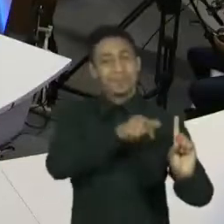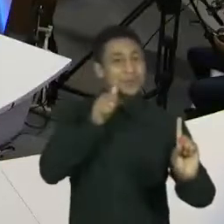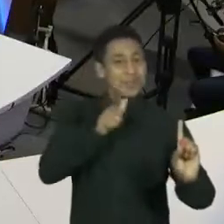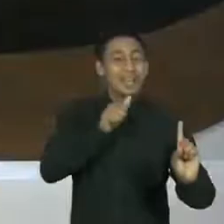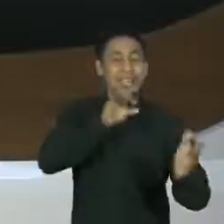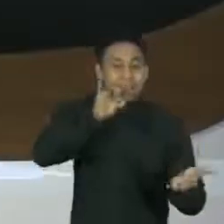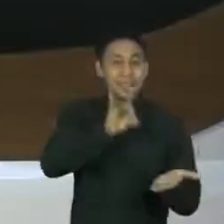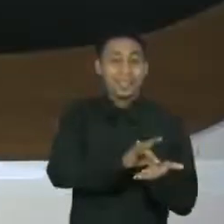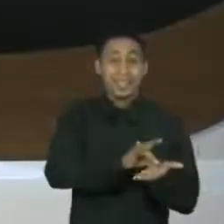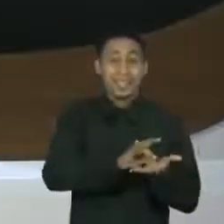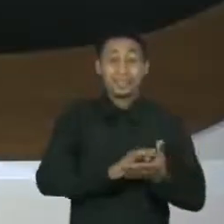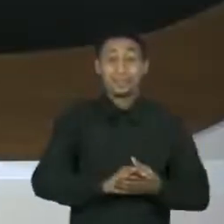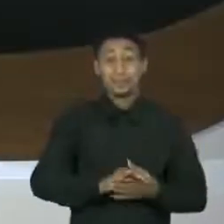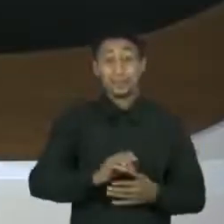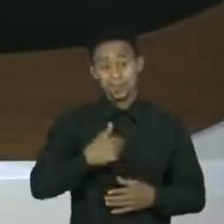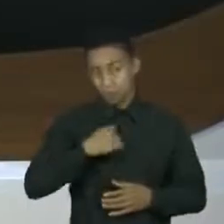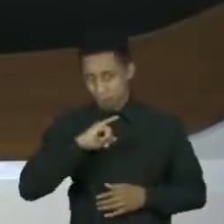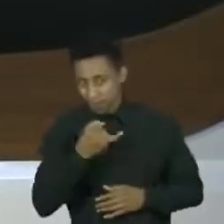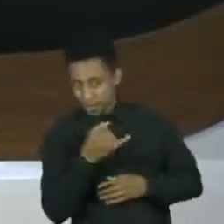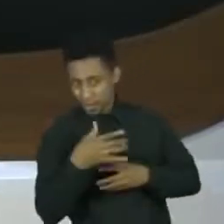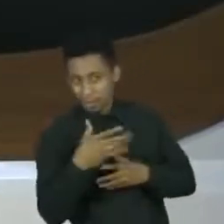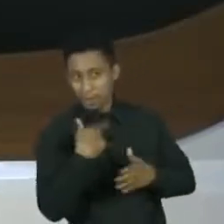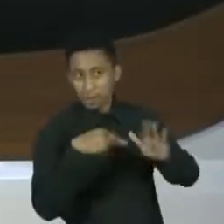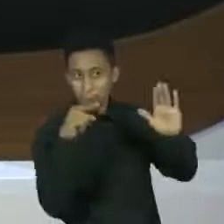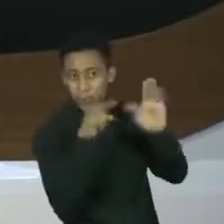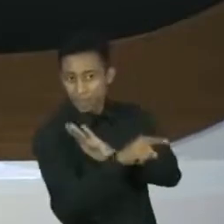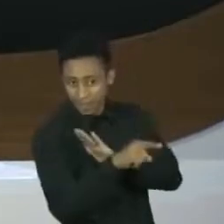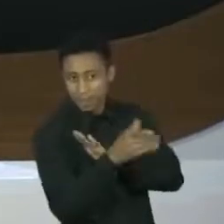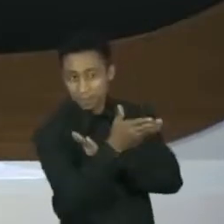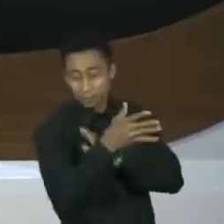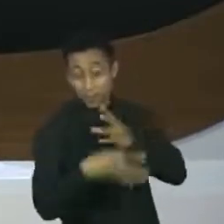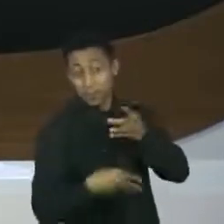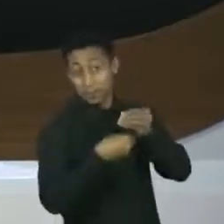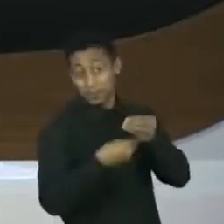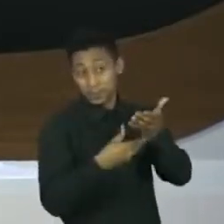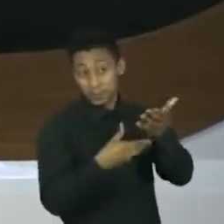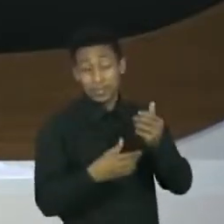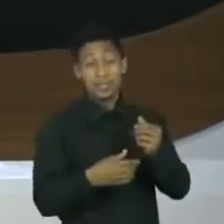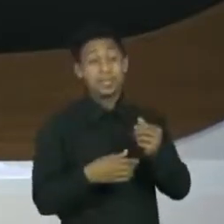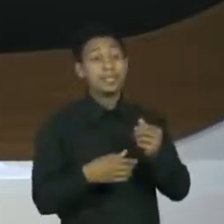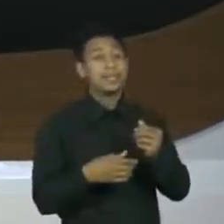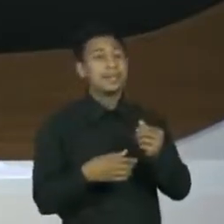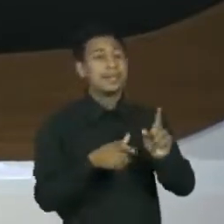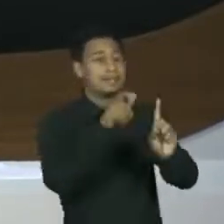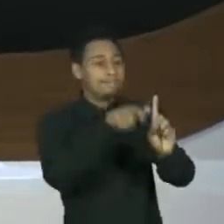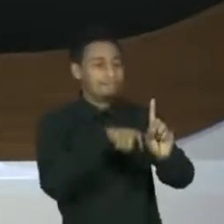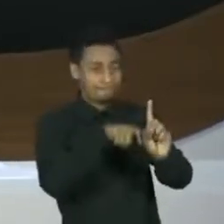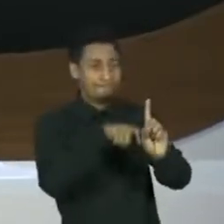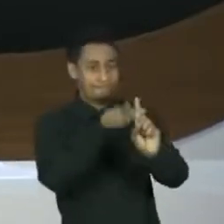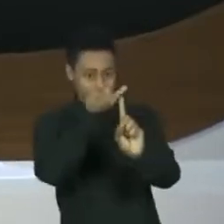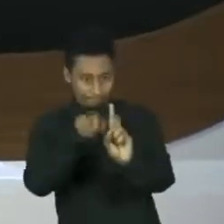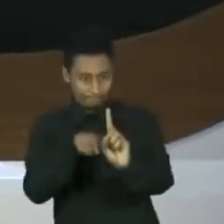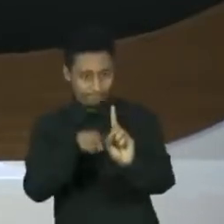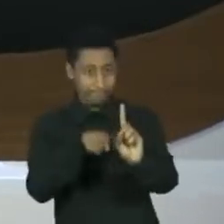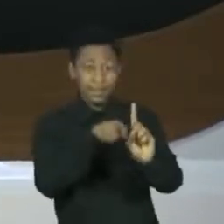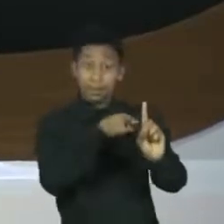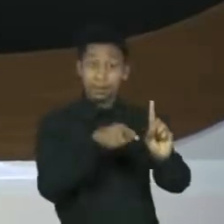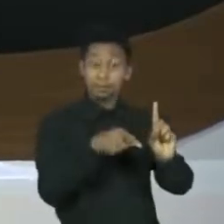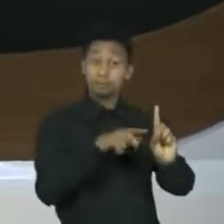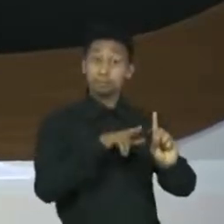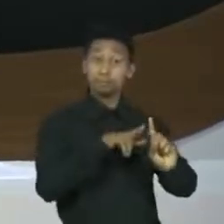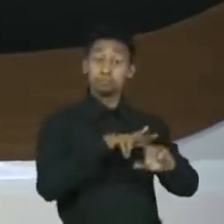nessa última pergunta parecida com a da Adriana mas que ela complementar que é o fato de as duas serem igualmente